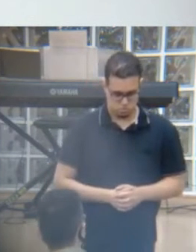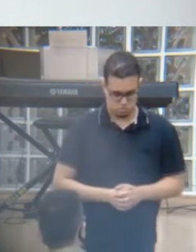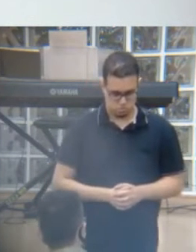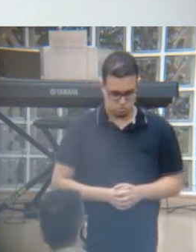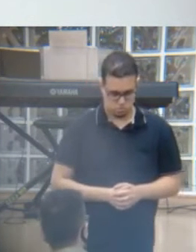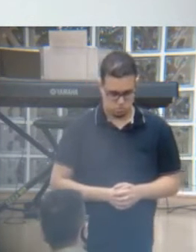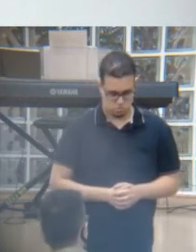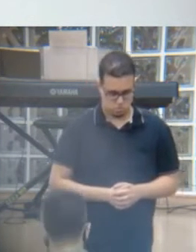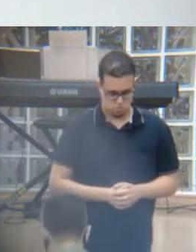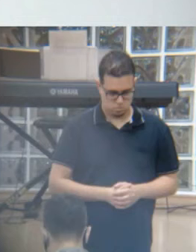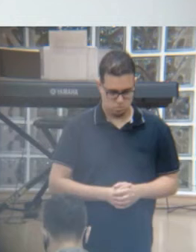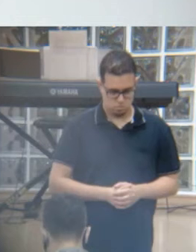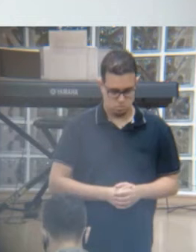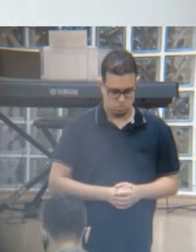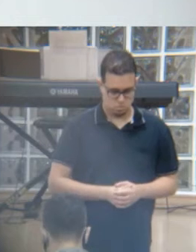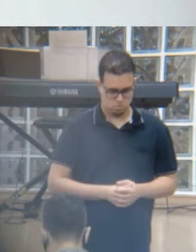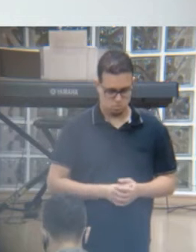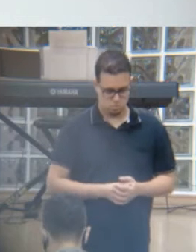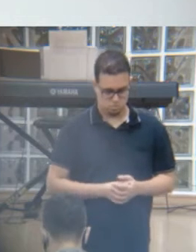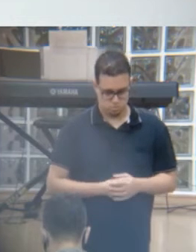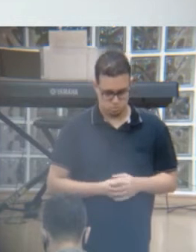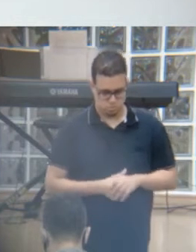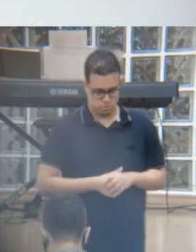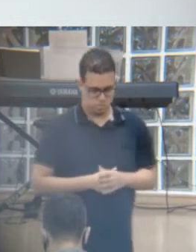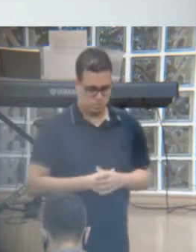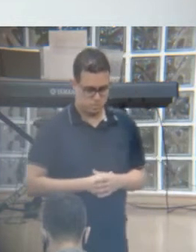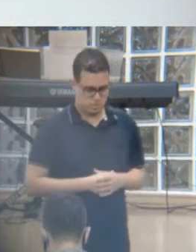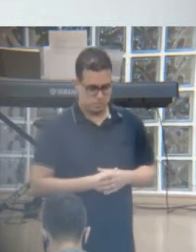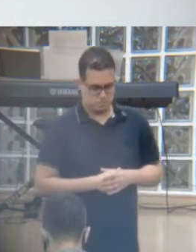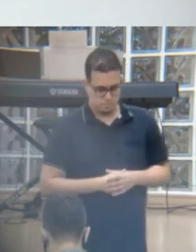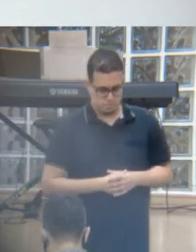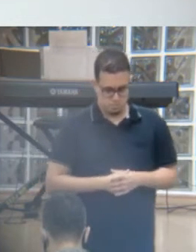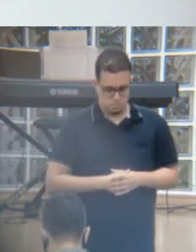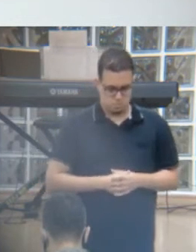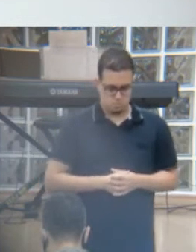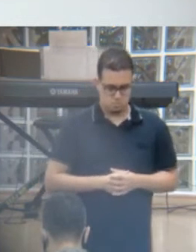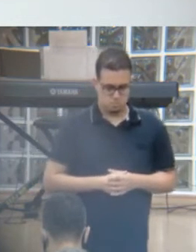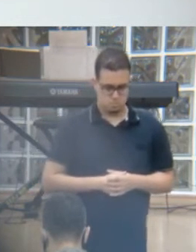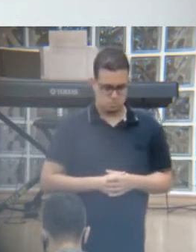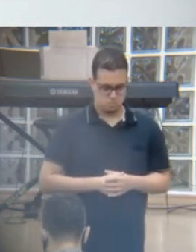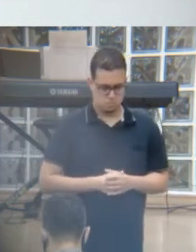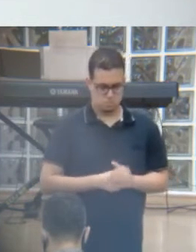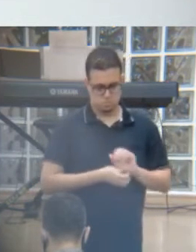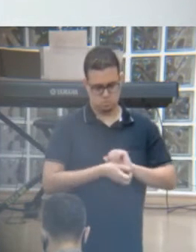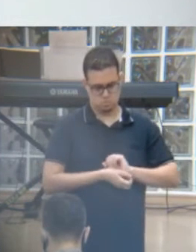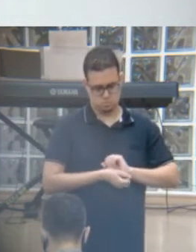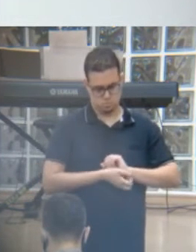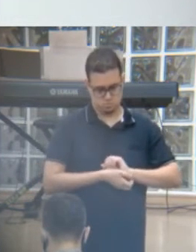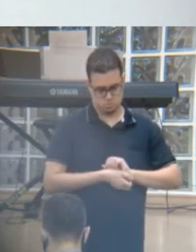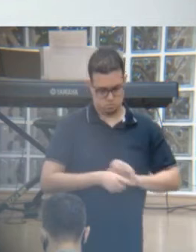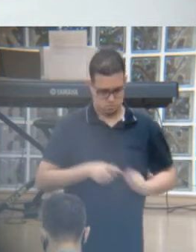Primeiro livro dos Reis, capítulo 17. Nós vamos fazer a leitura do 1 ao